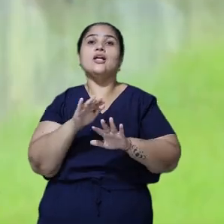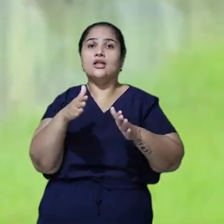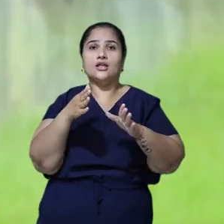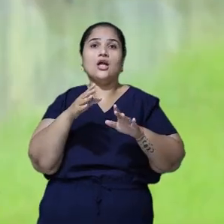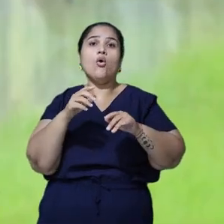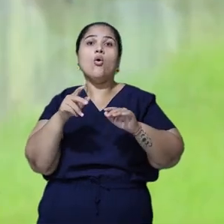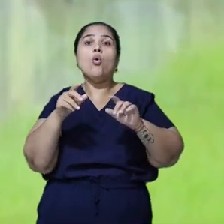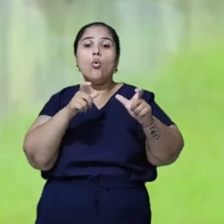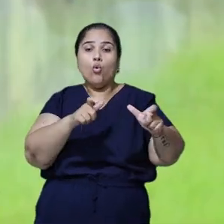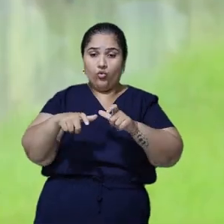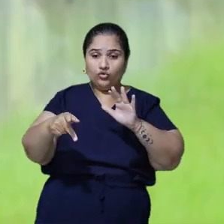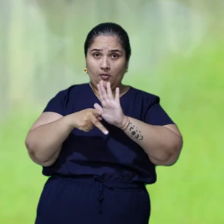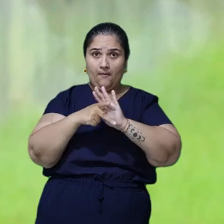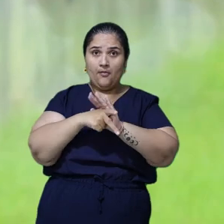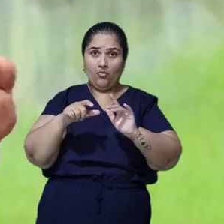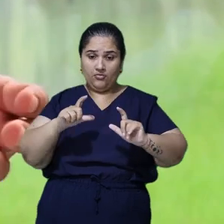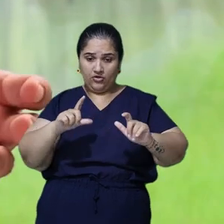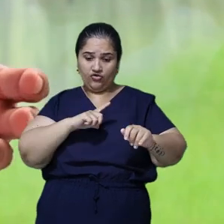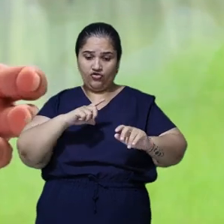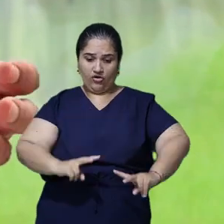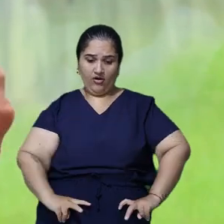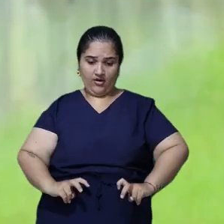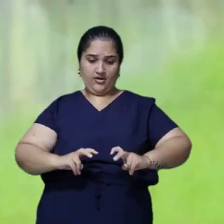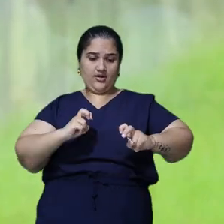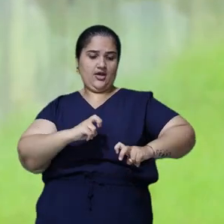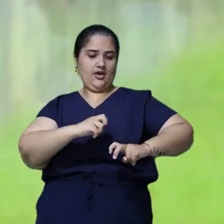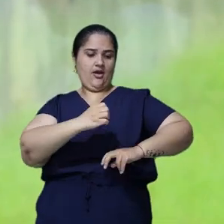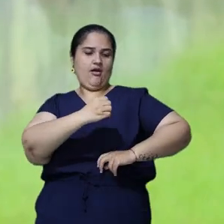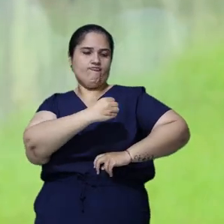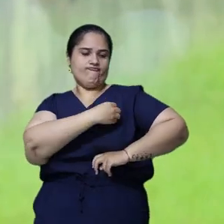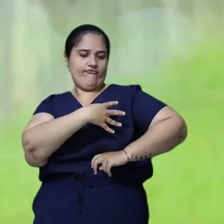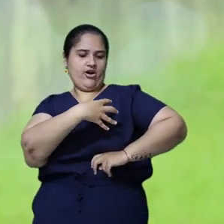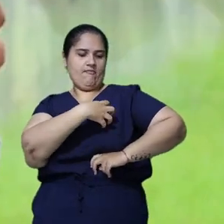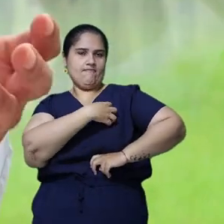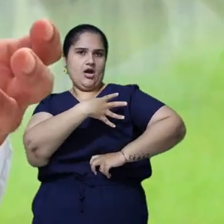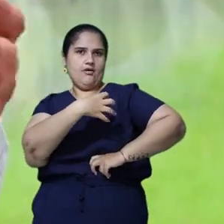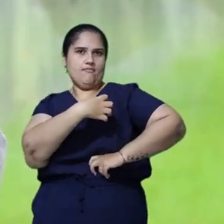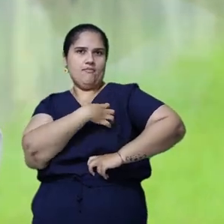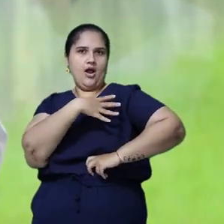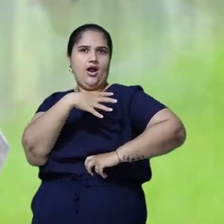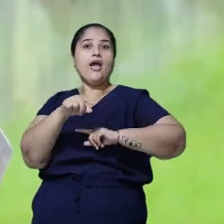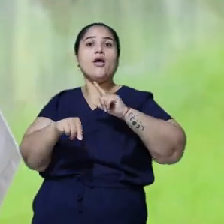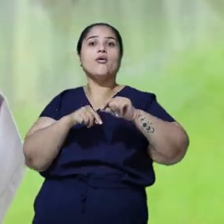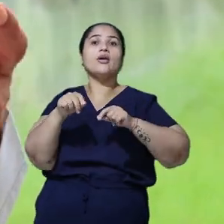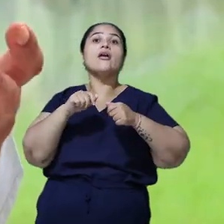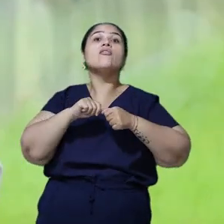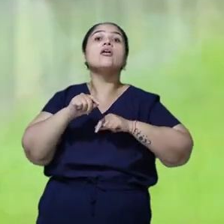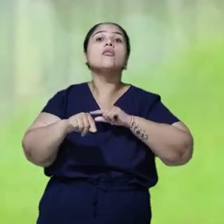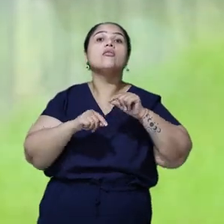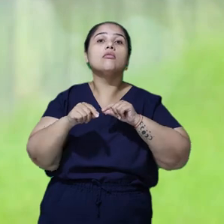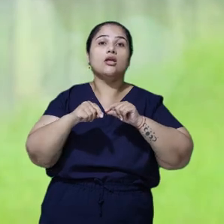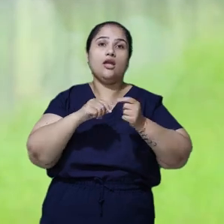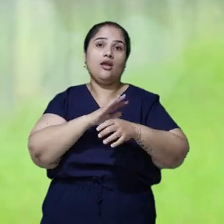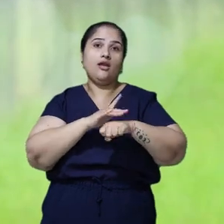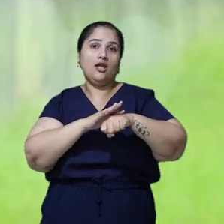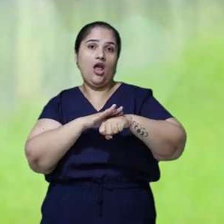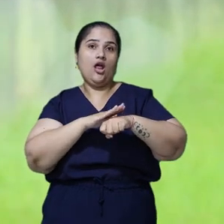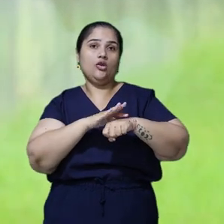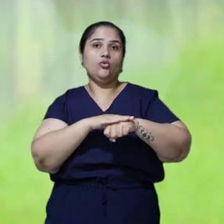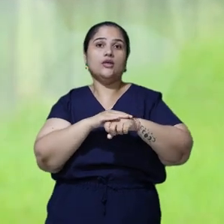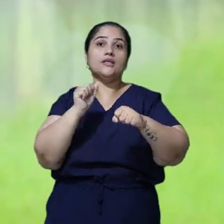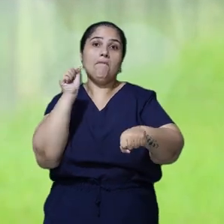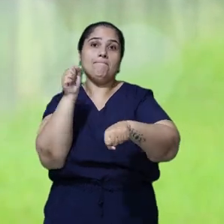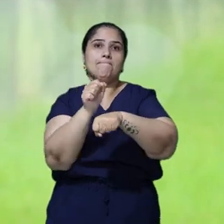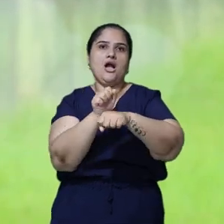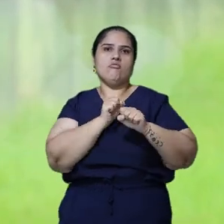Então, a radioterapia faz o que a gente chama de controle local, né? Faz com que a doença não se dissemine, né? Pelo menos previne que a chance